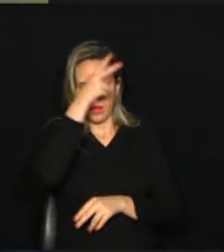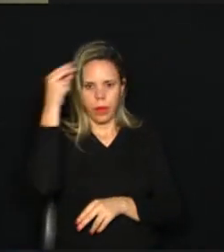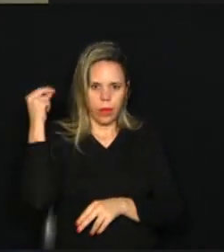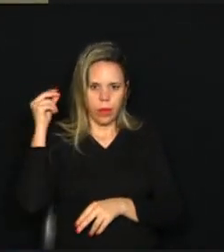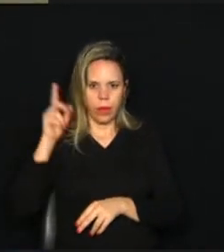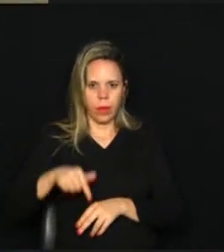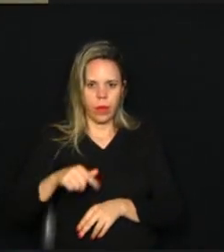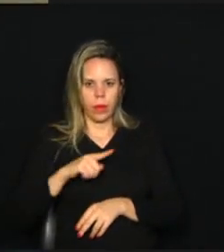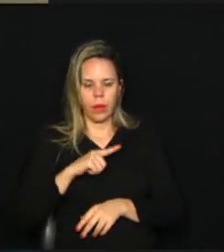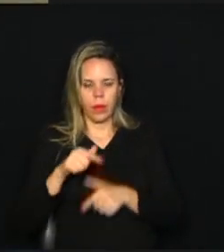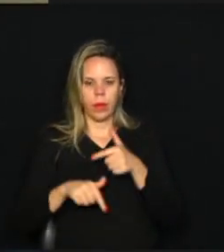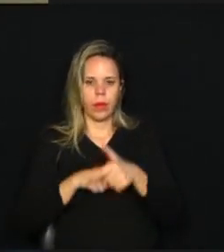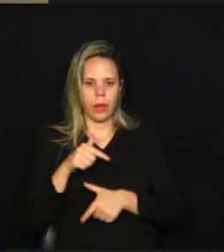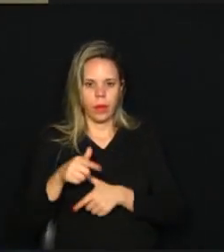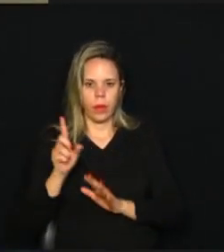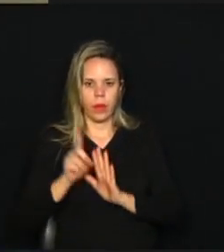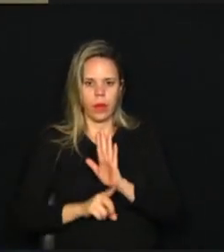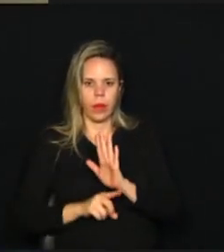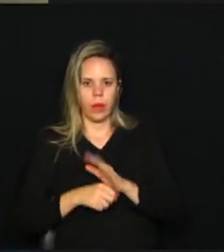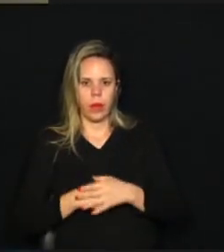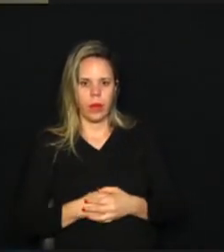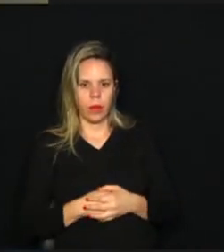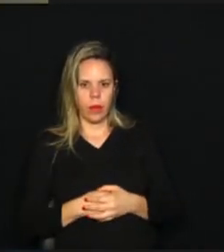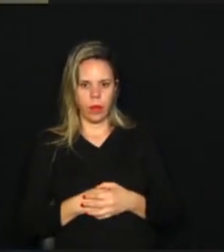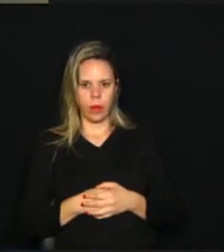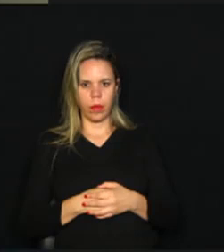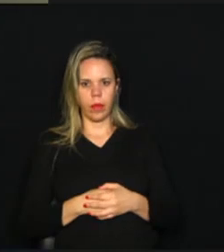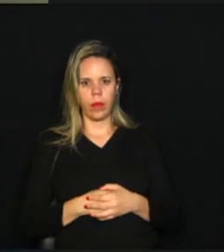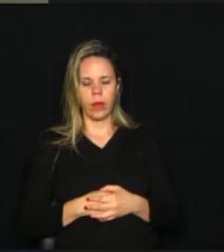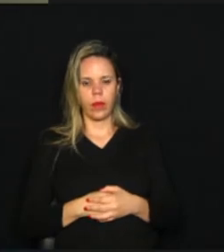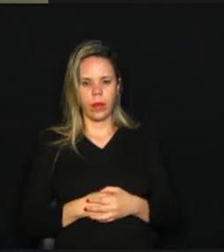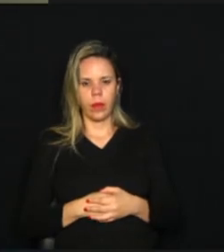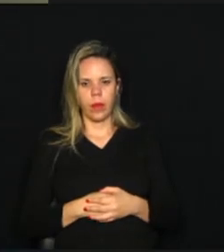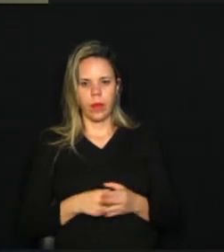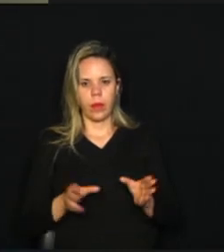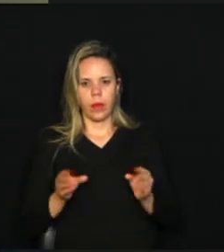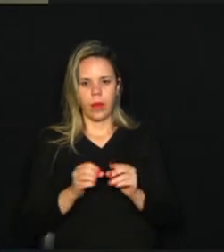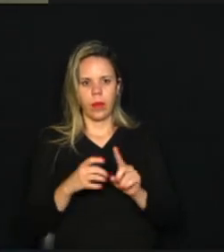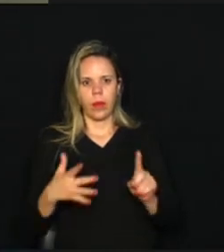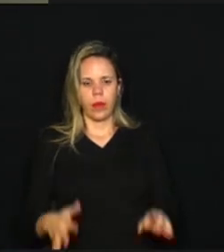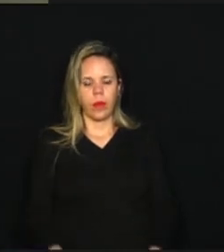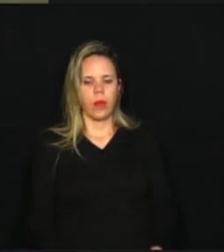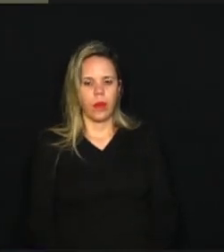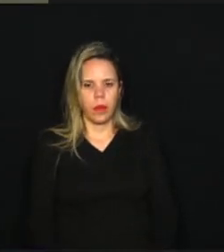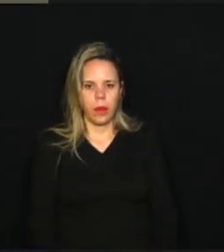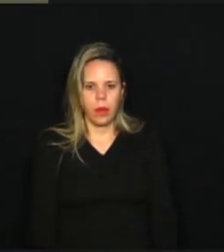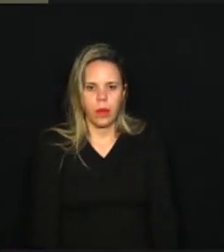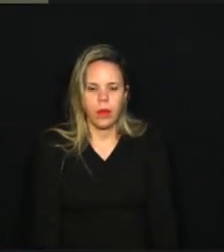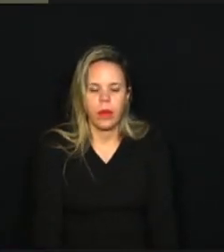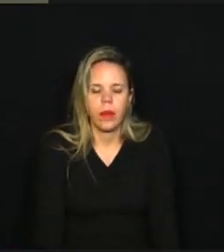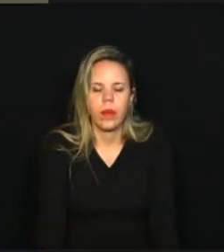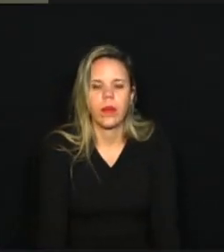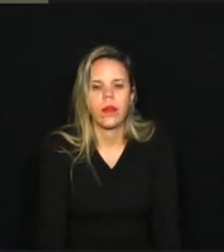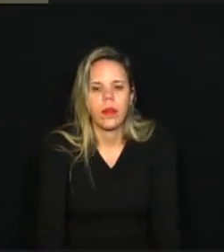é o que os trabalhadores têm direito. E é isso, acabei a minha explanação.